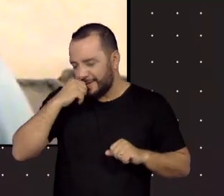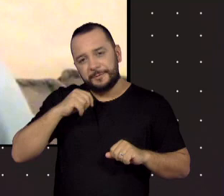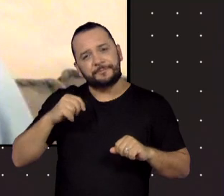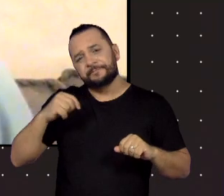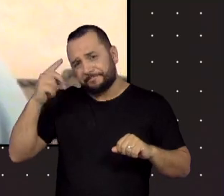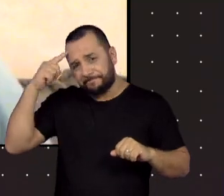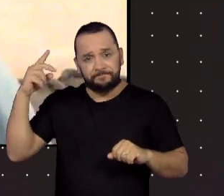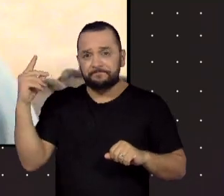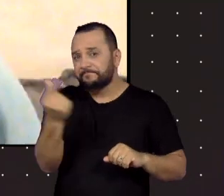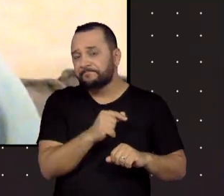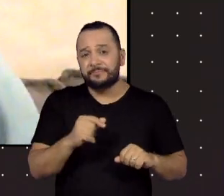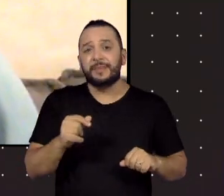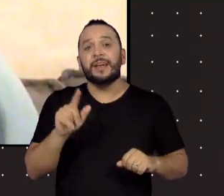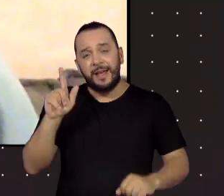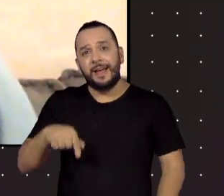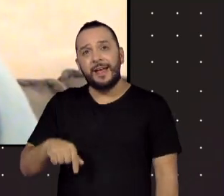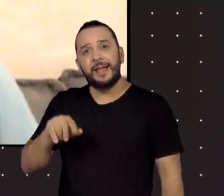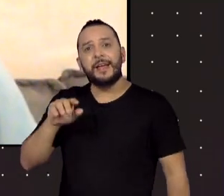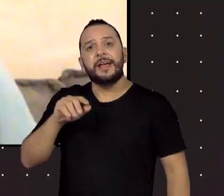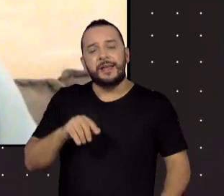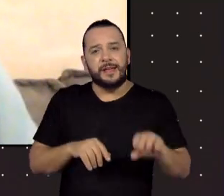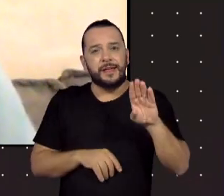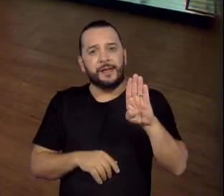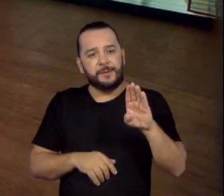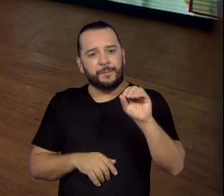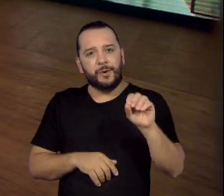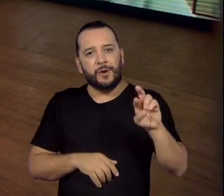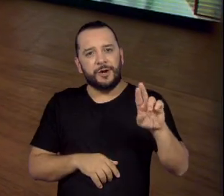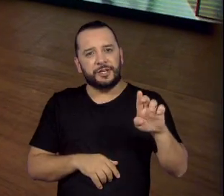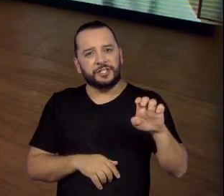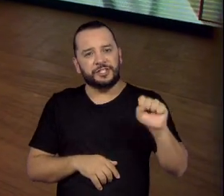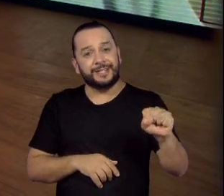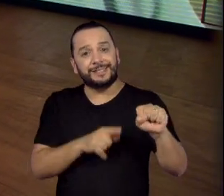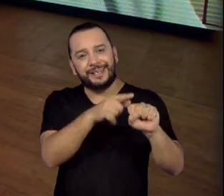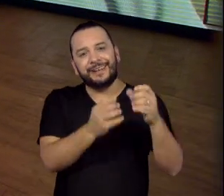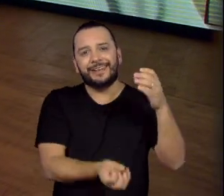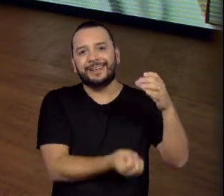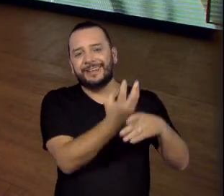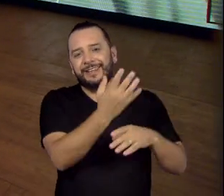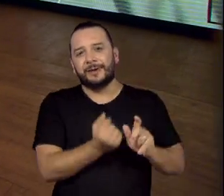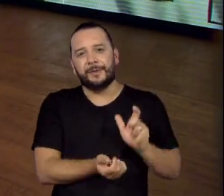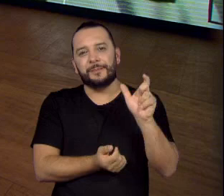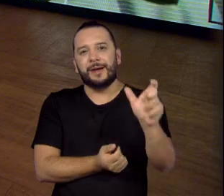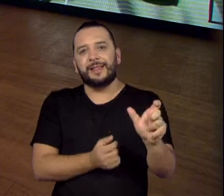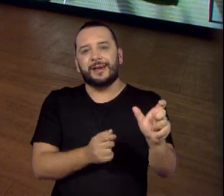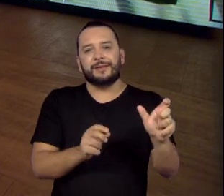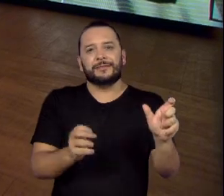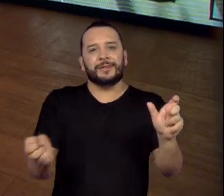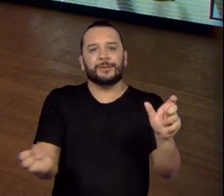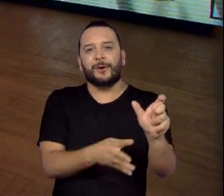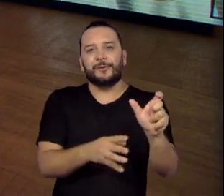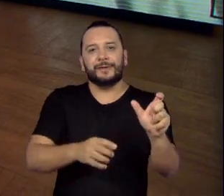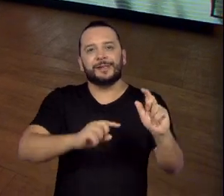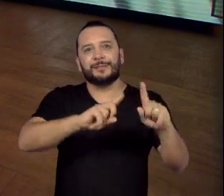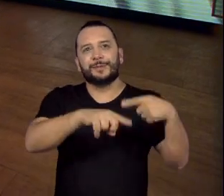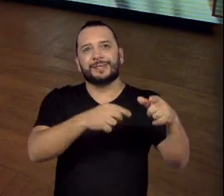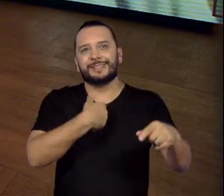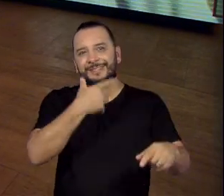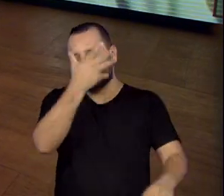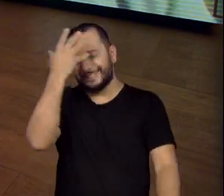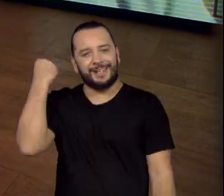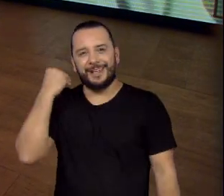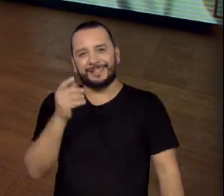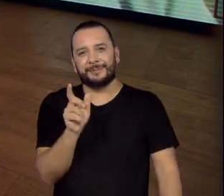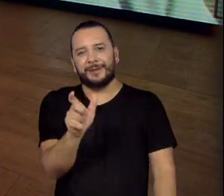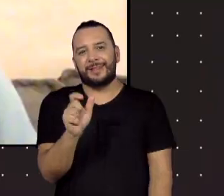que é, o Borges cria uma palavra nova e ele esquece essa palavra.